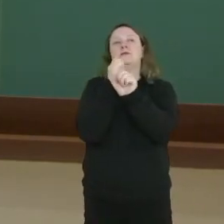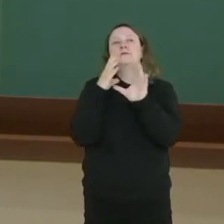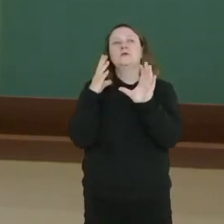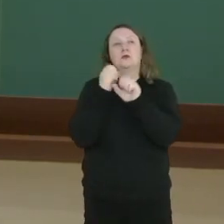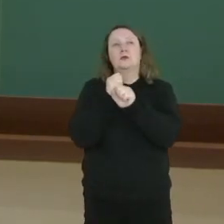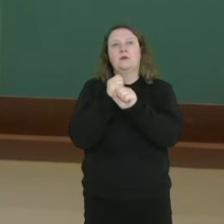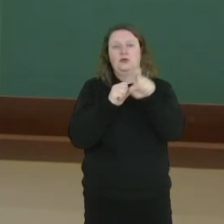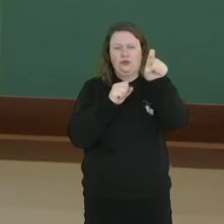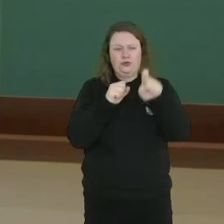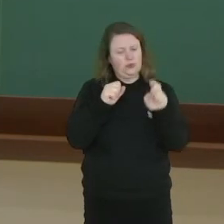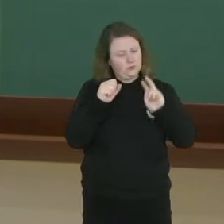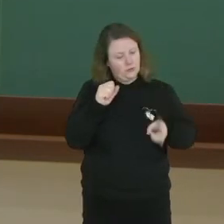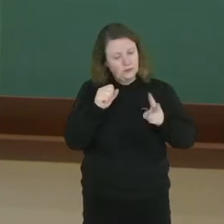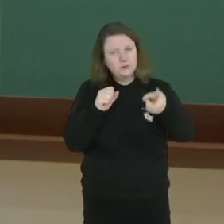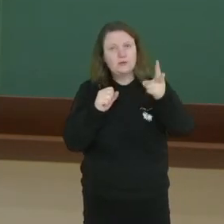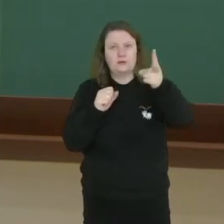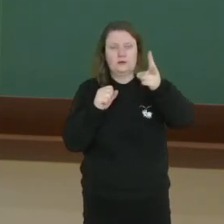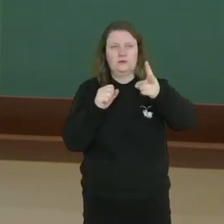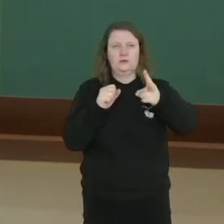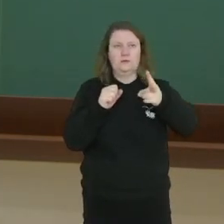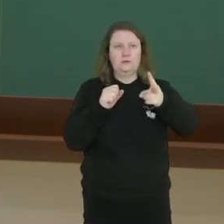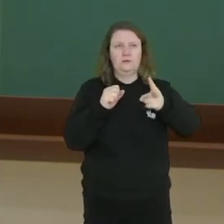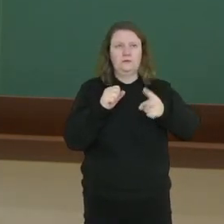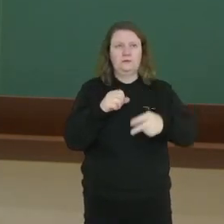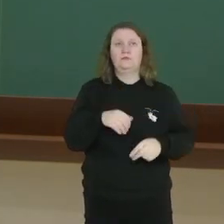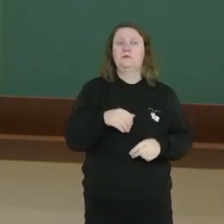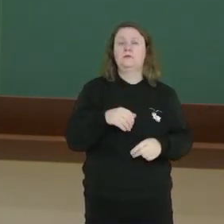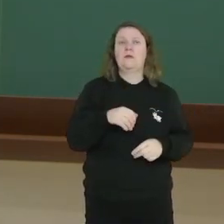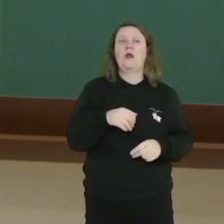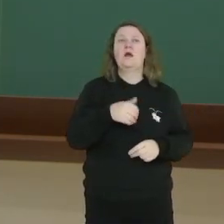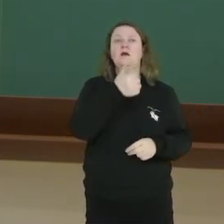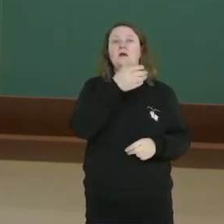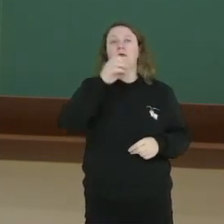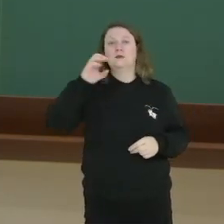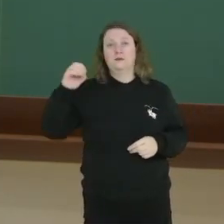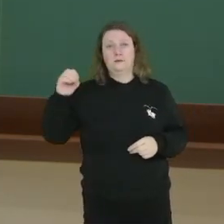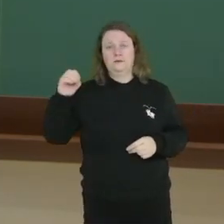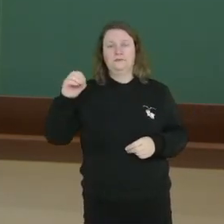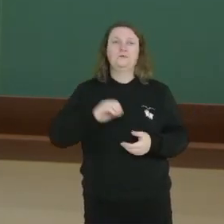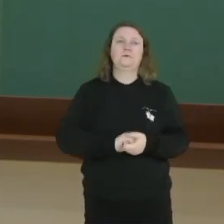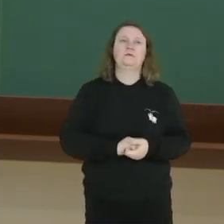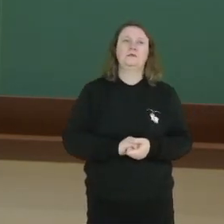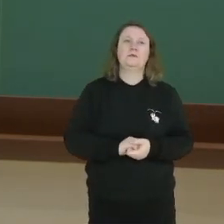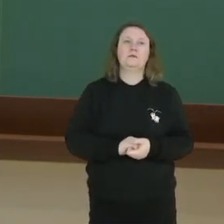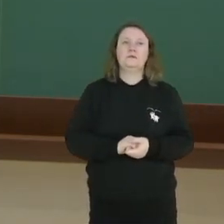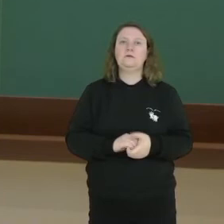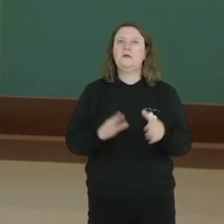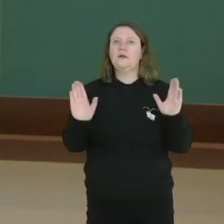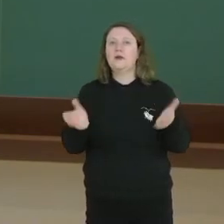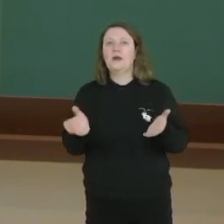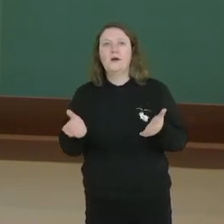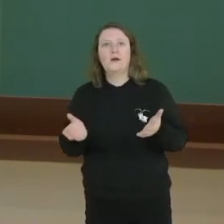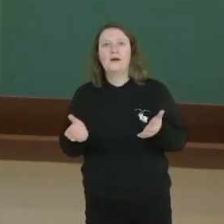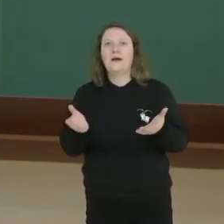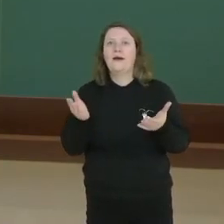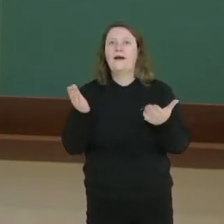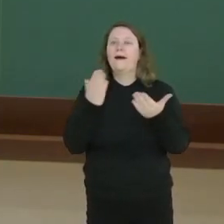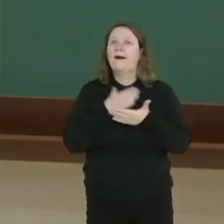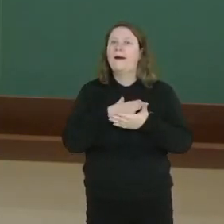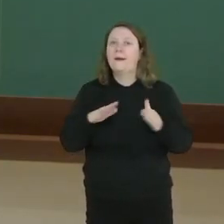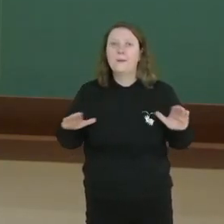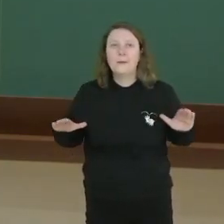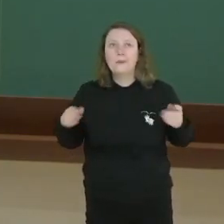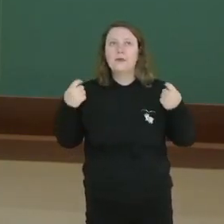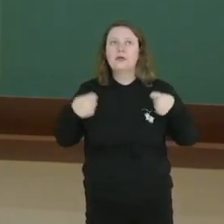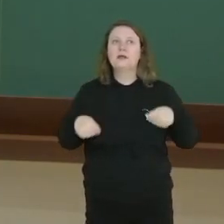repetindo ele. Eu posso fazer essa soma, ó, 36 mais 64, 100. Agora não tem mais conta que eu possa fazer, eu preciso mexer